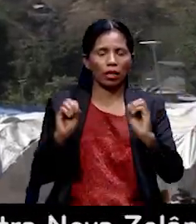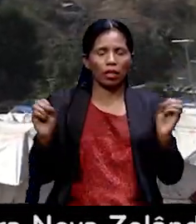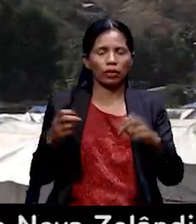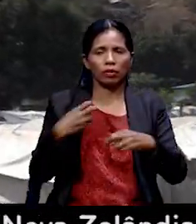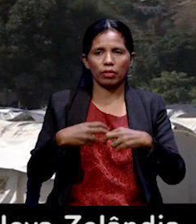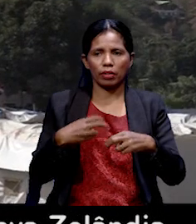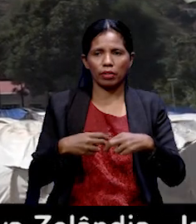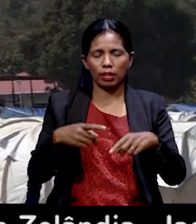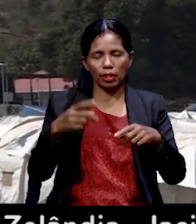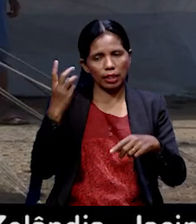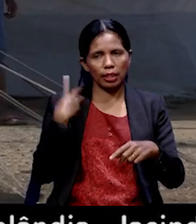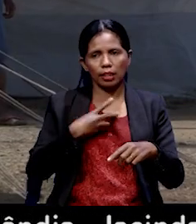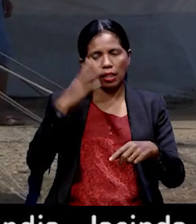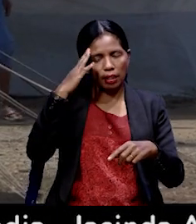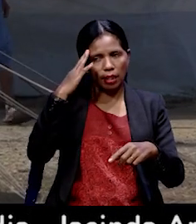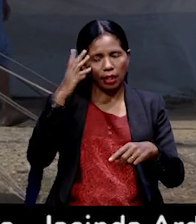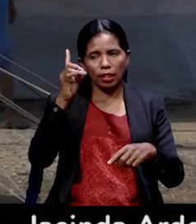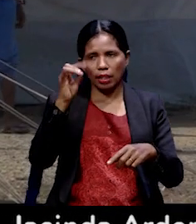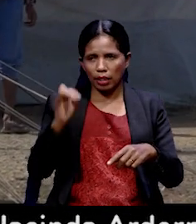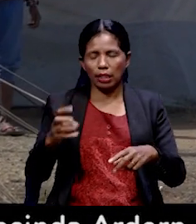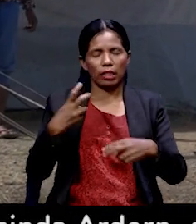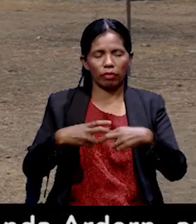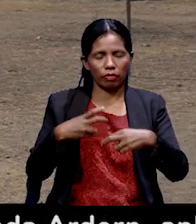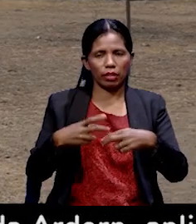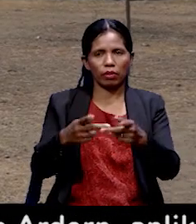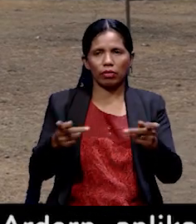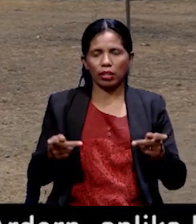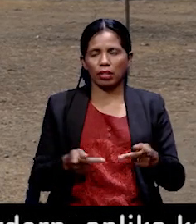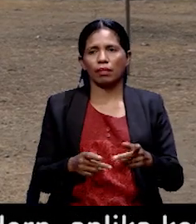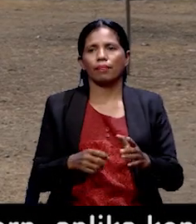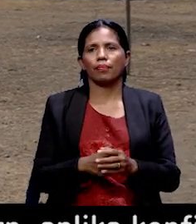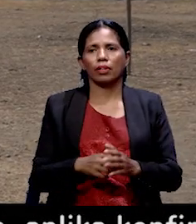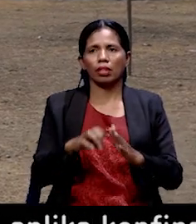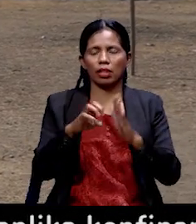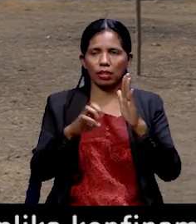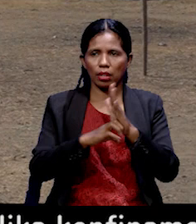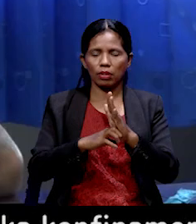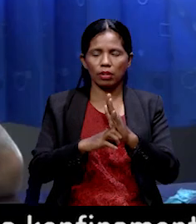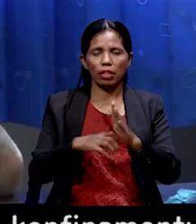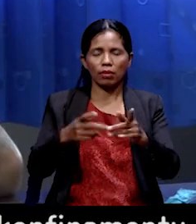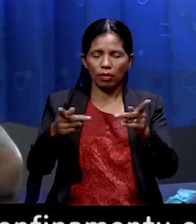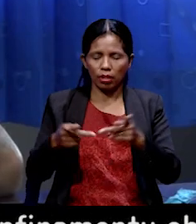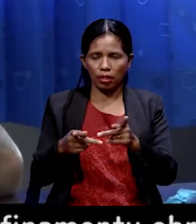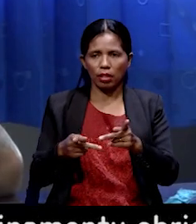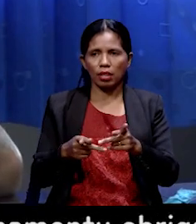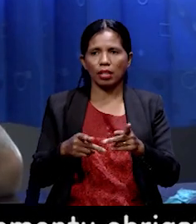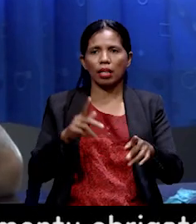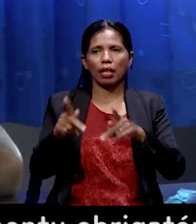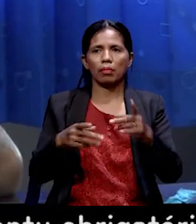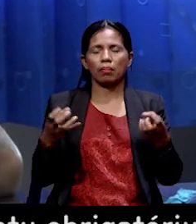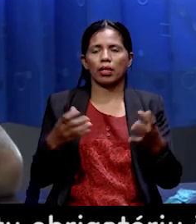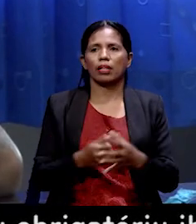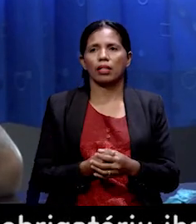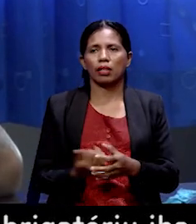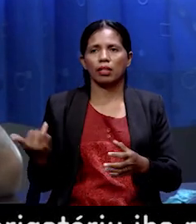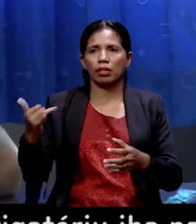dihadili RAI, difícil para ita tuheta. Estar no RAI, logo que é população barra que é lá. E ato Hassai Sira, tal qual Sira, o